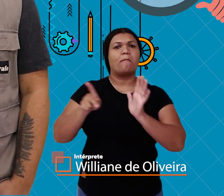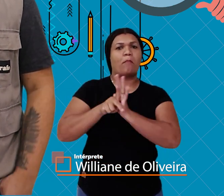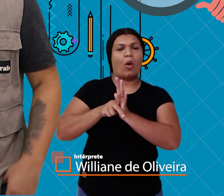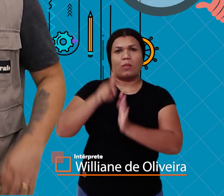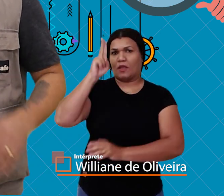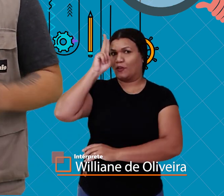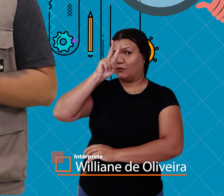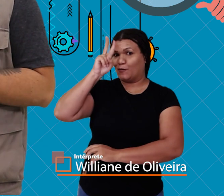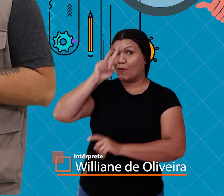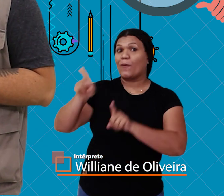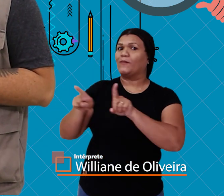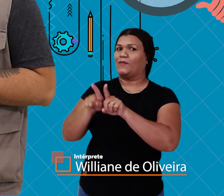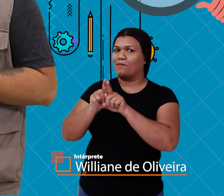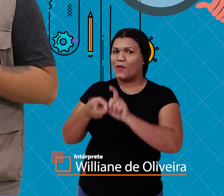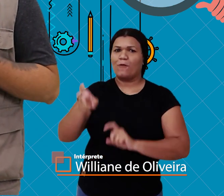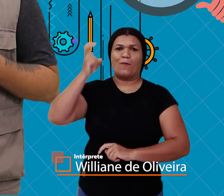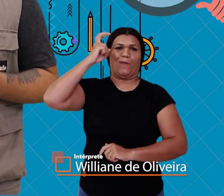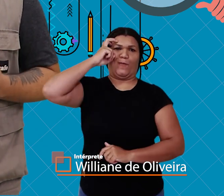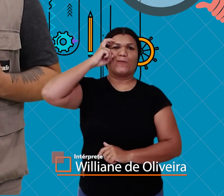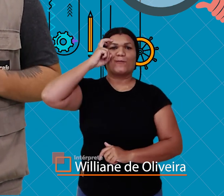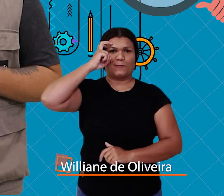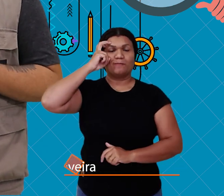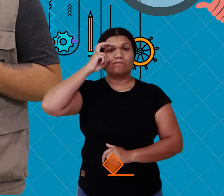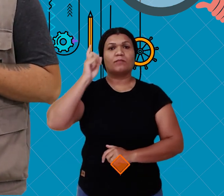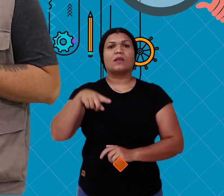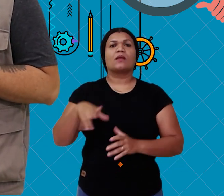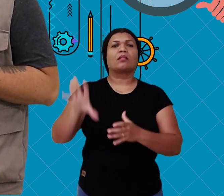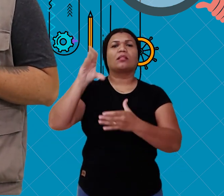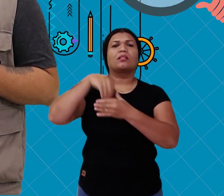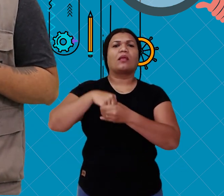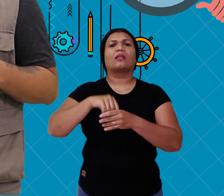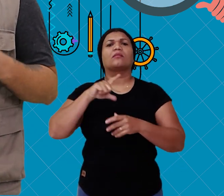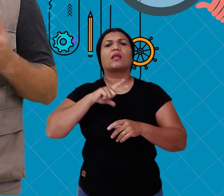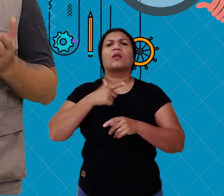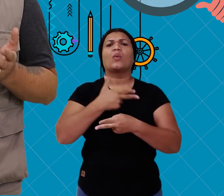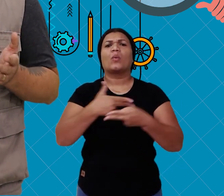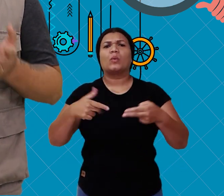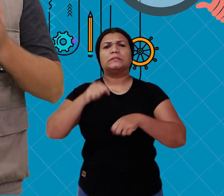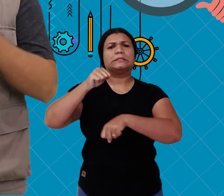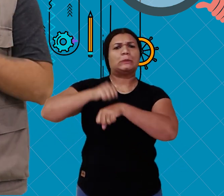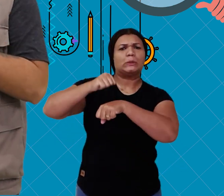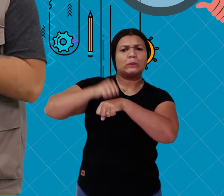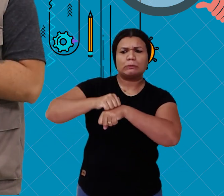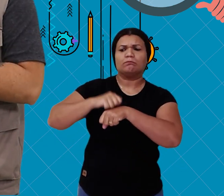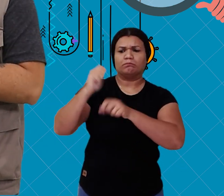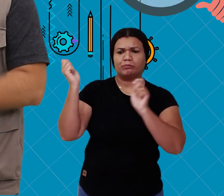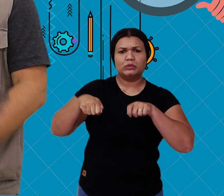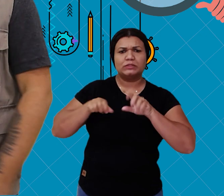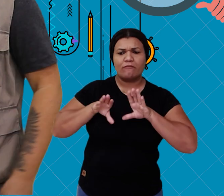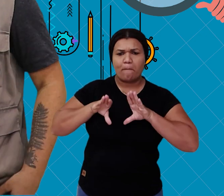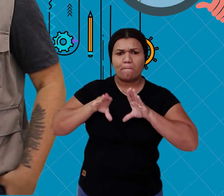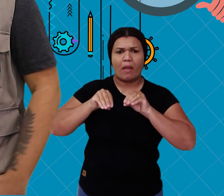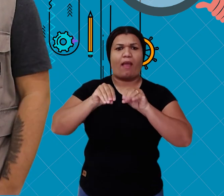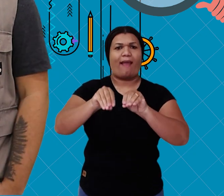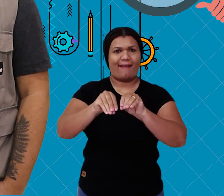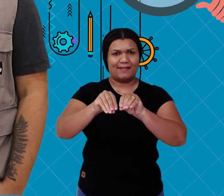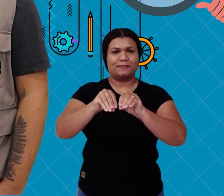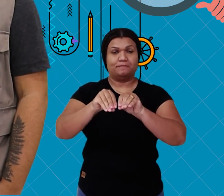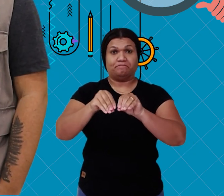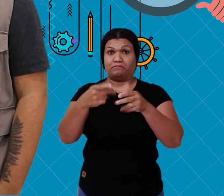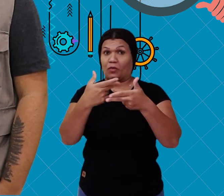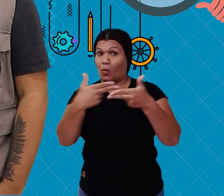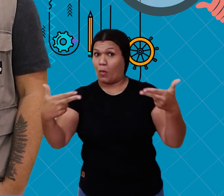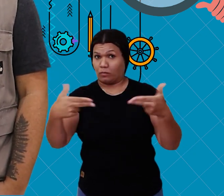histórico. O patrimônio histórico e cultural é constituído por bens materiais e imateriais. Os